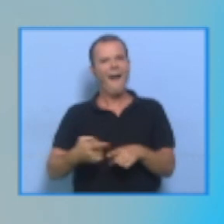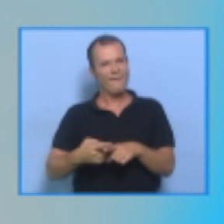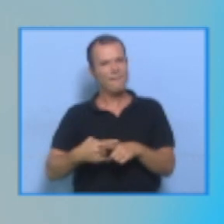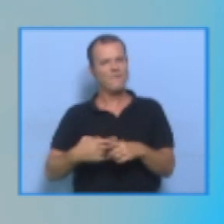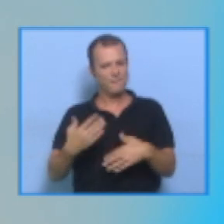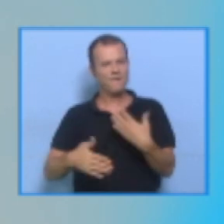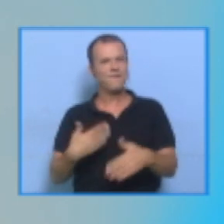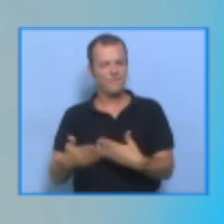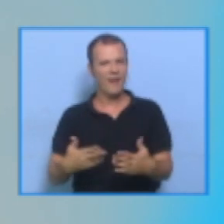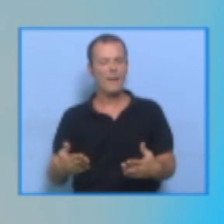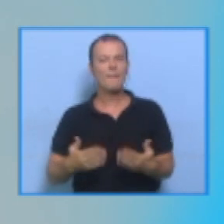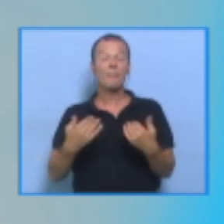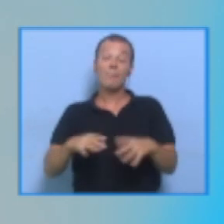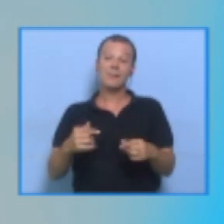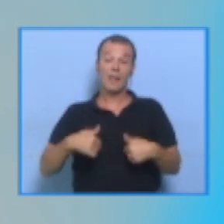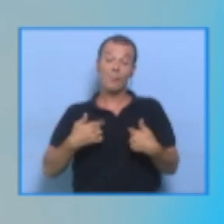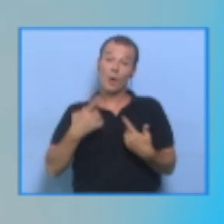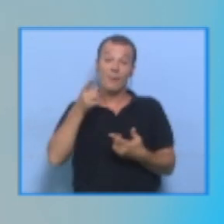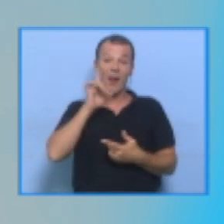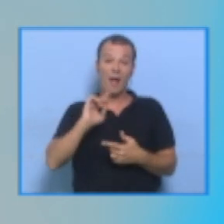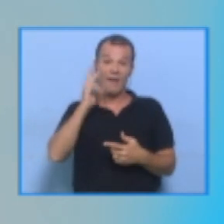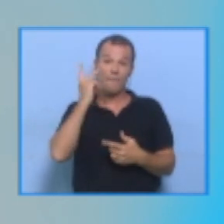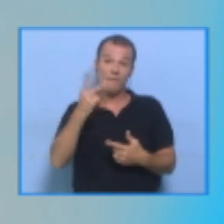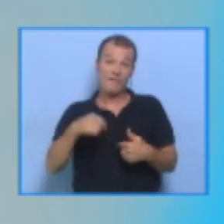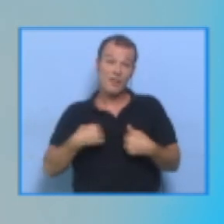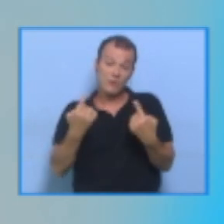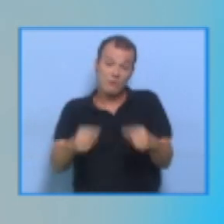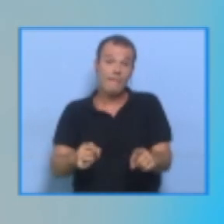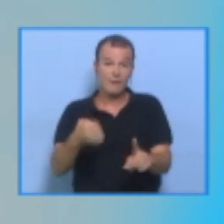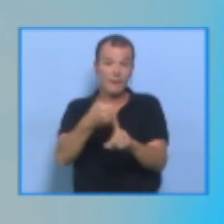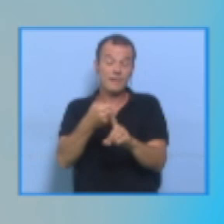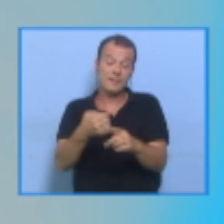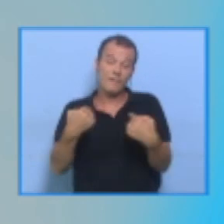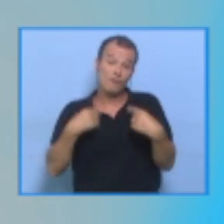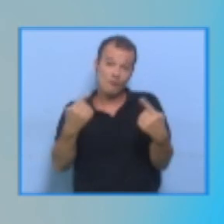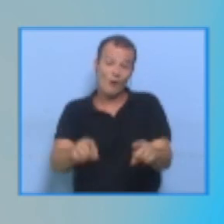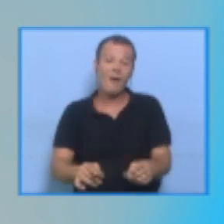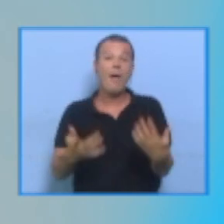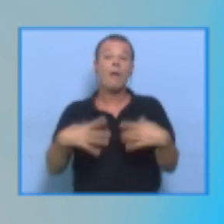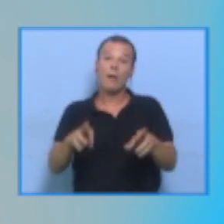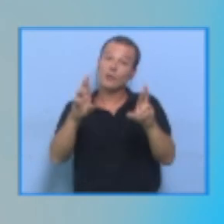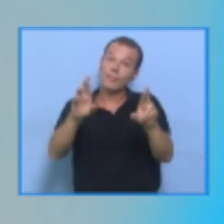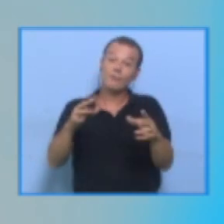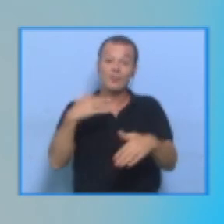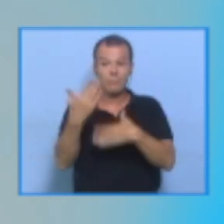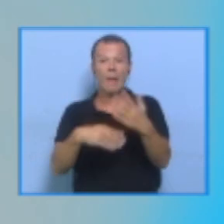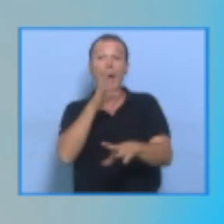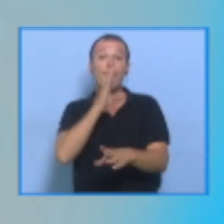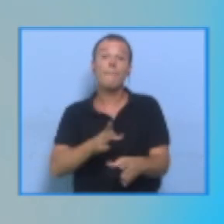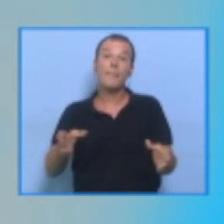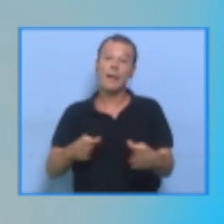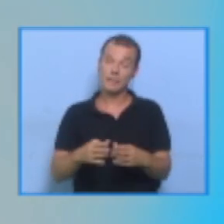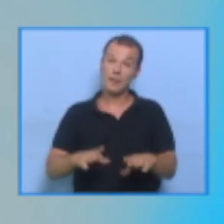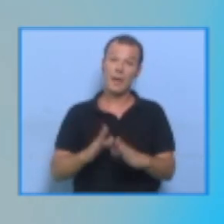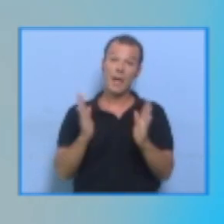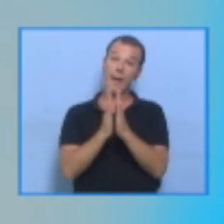esta mulher. E ela tem uma vida que prova que não temos desafios, não é? Portanto, vamos lá ver se ela consegue pôr em prática a doutrina social